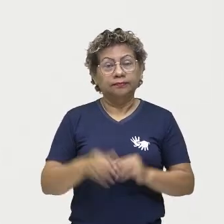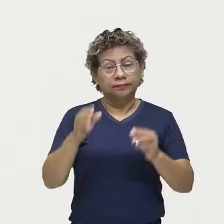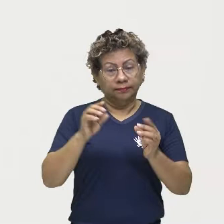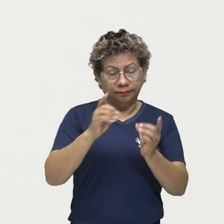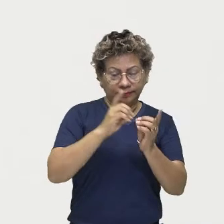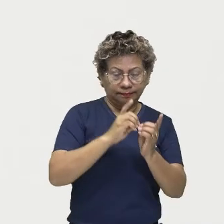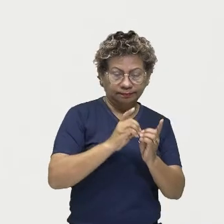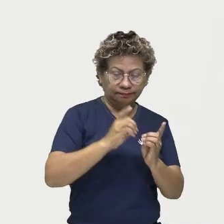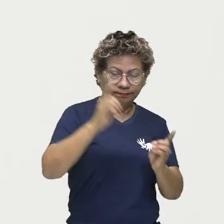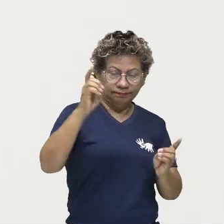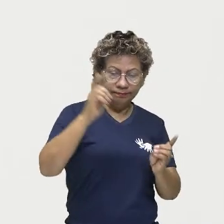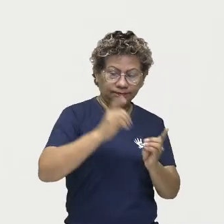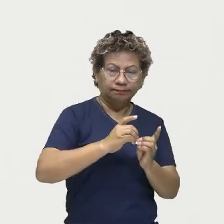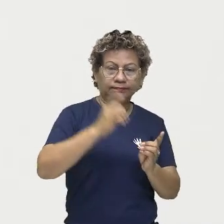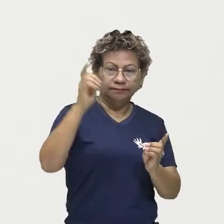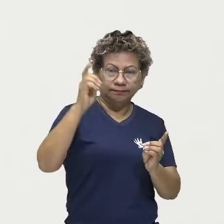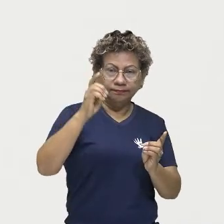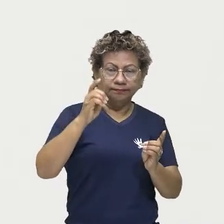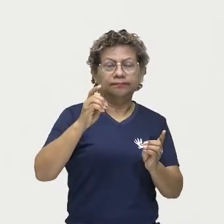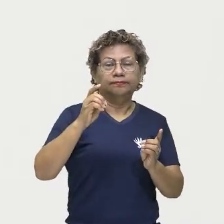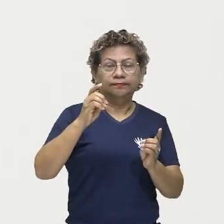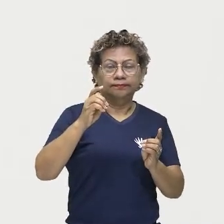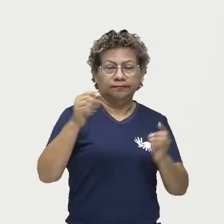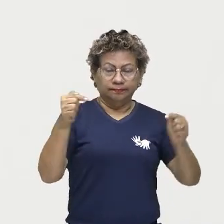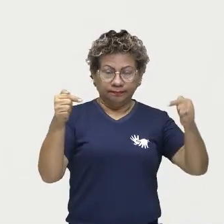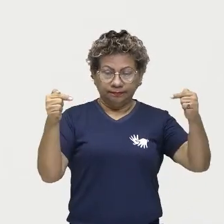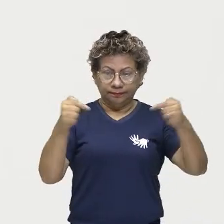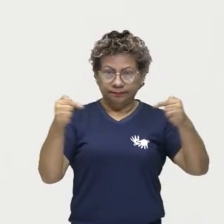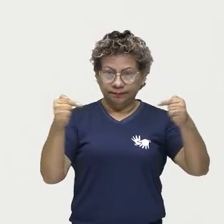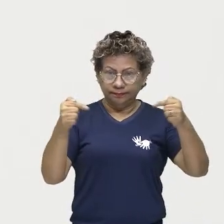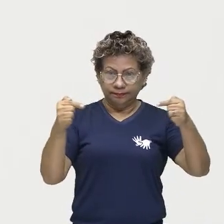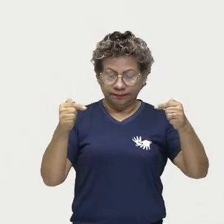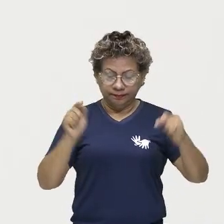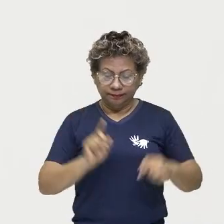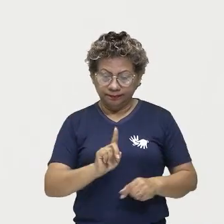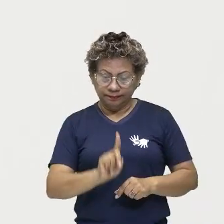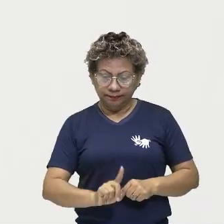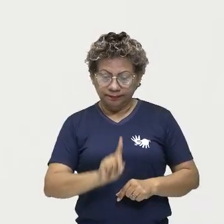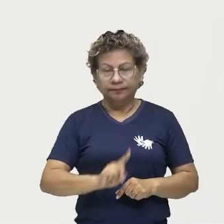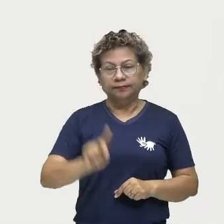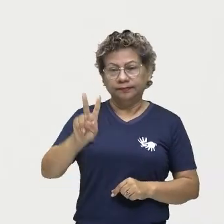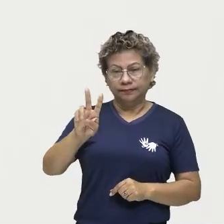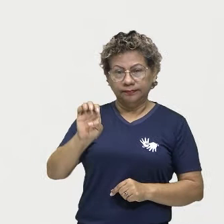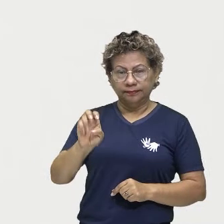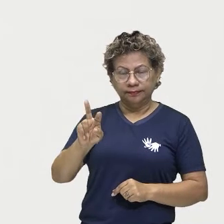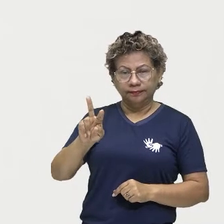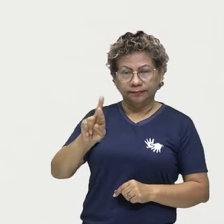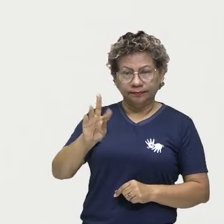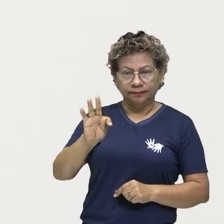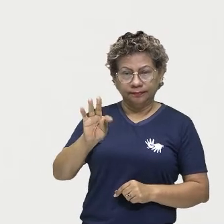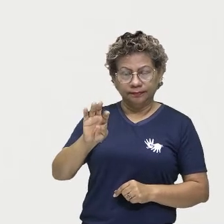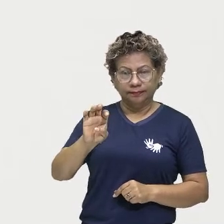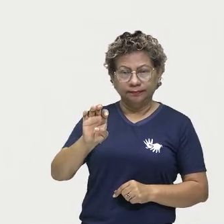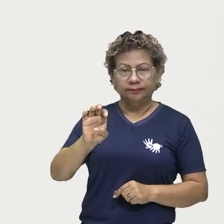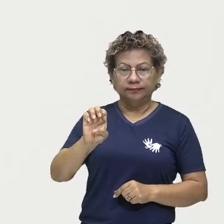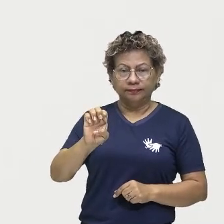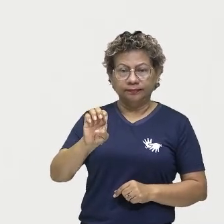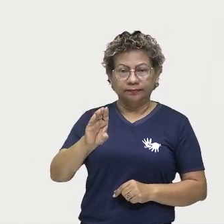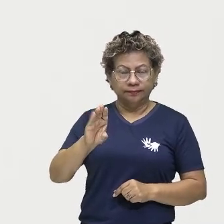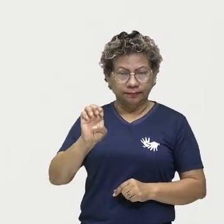D até o vértice é 2/3. Consequentemente, a distância de D